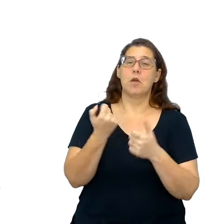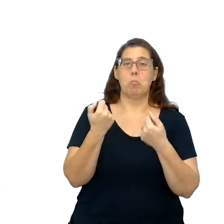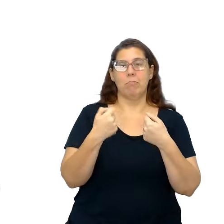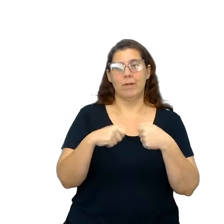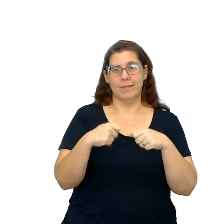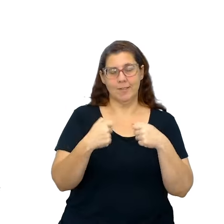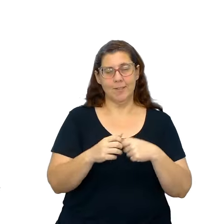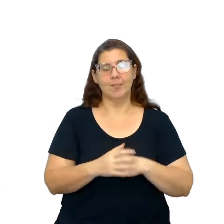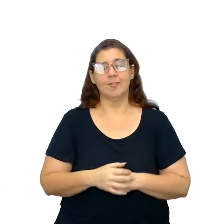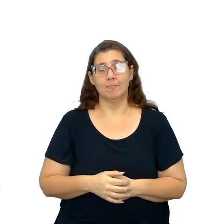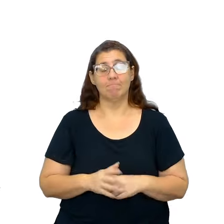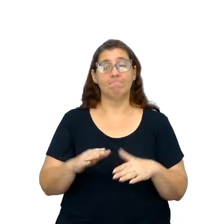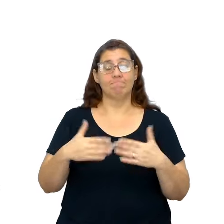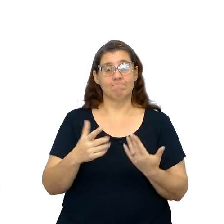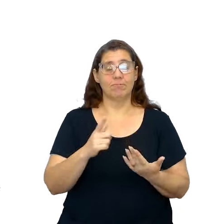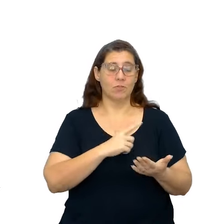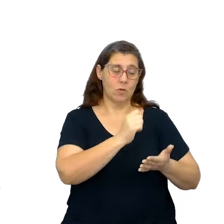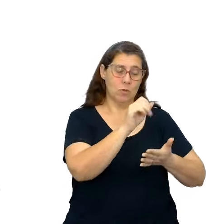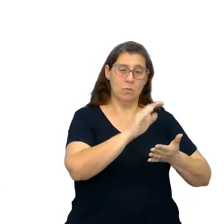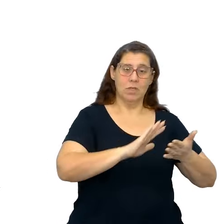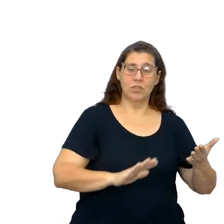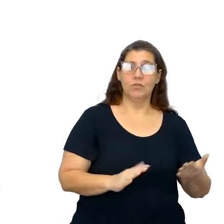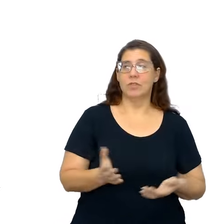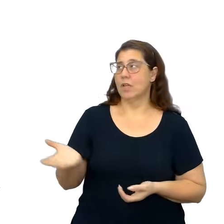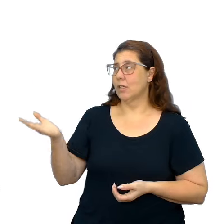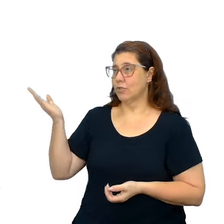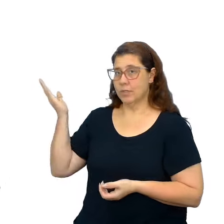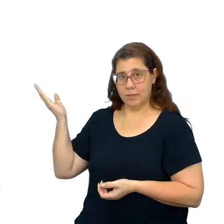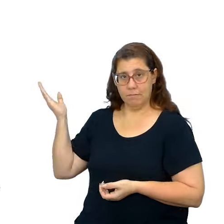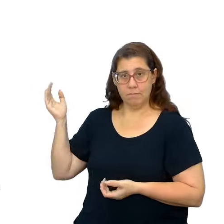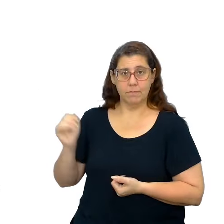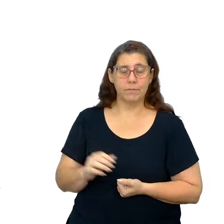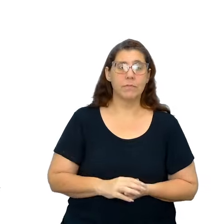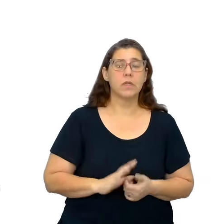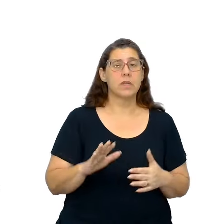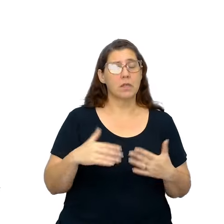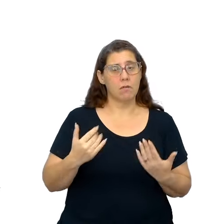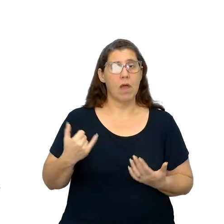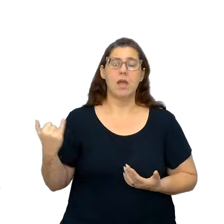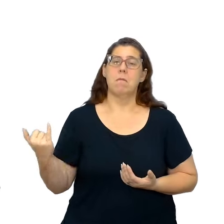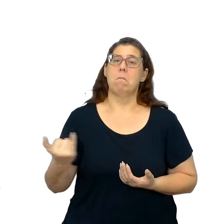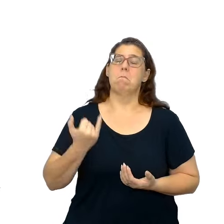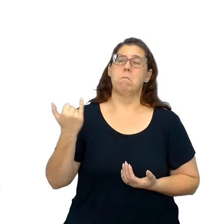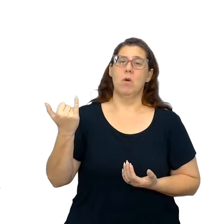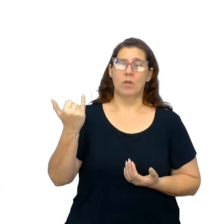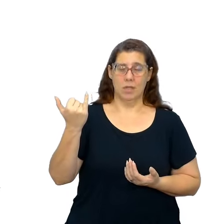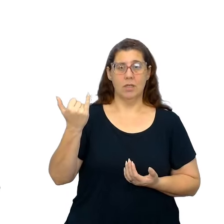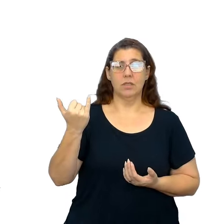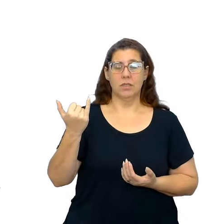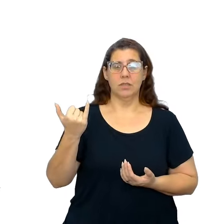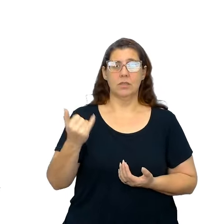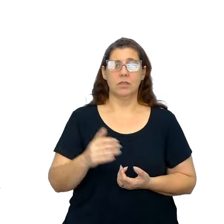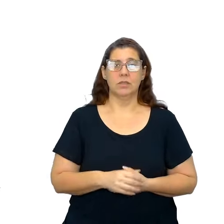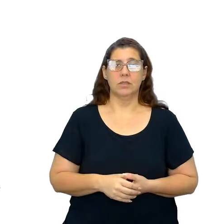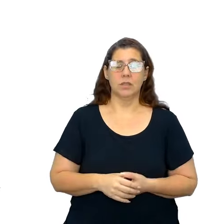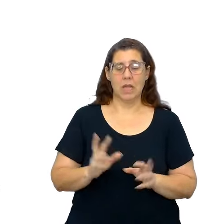aparecer uma atividade nesse formato, né? Então, é importantíssimo que esse fator